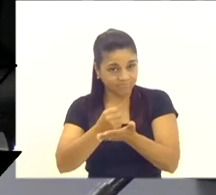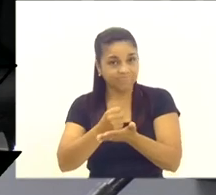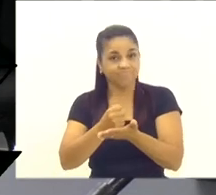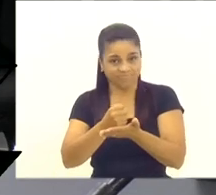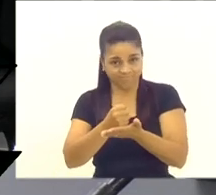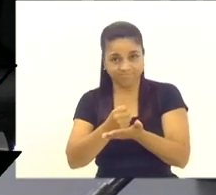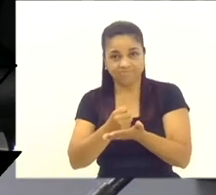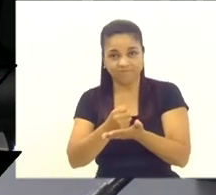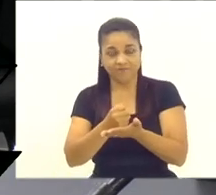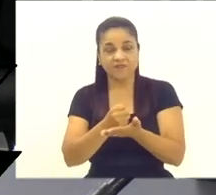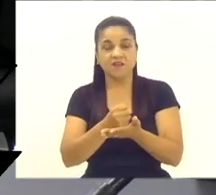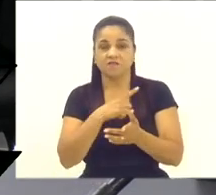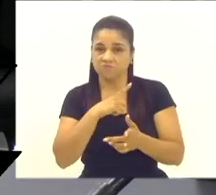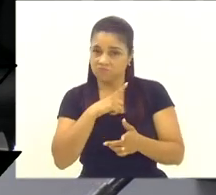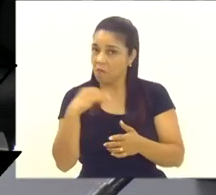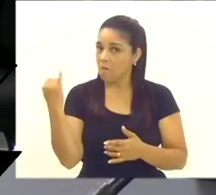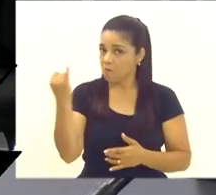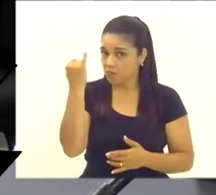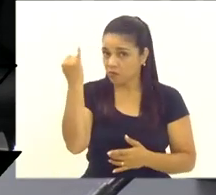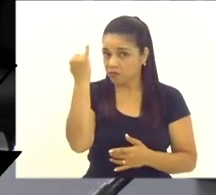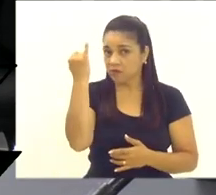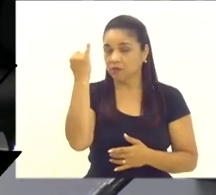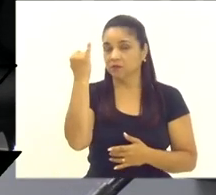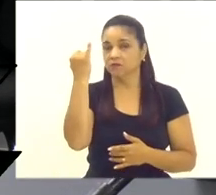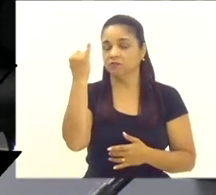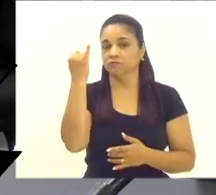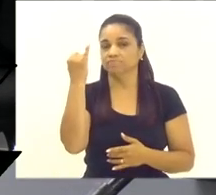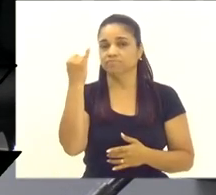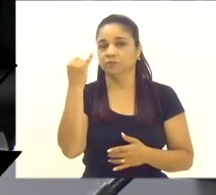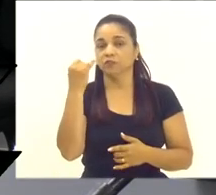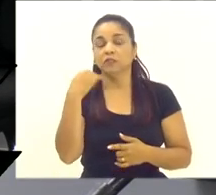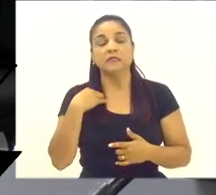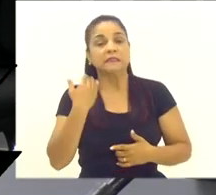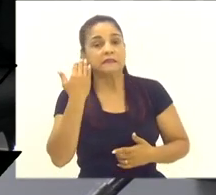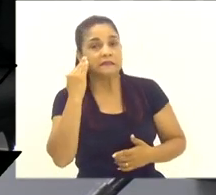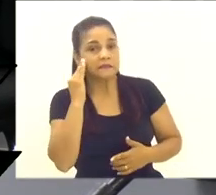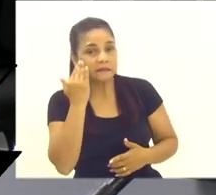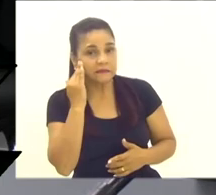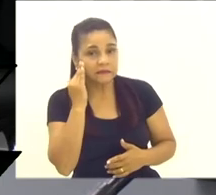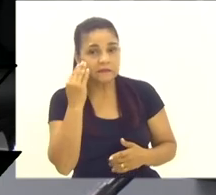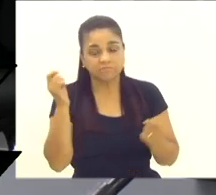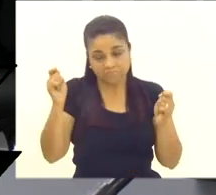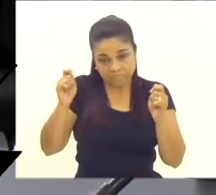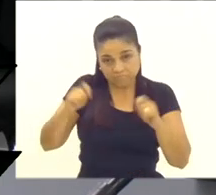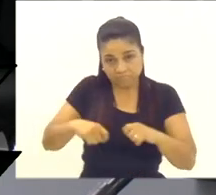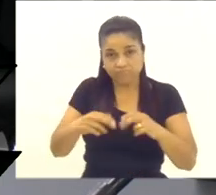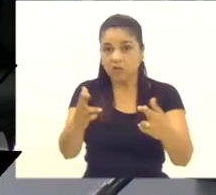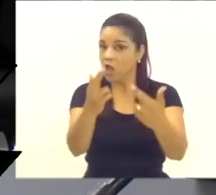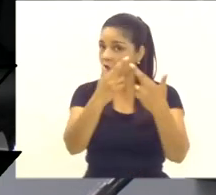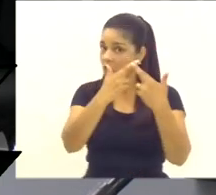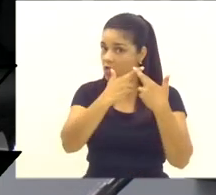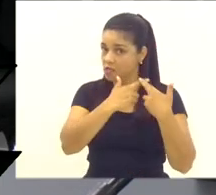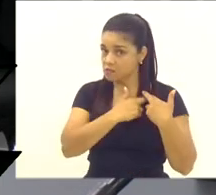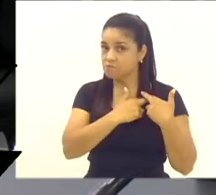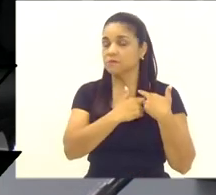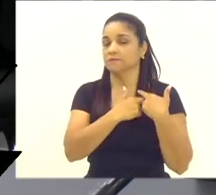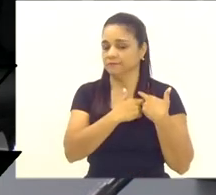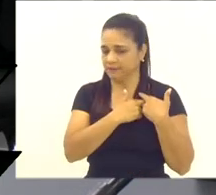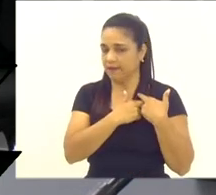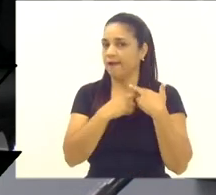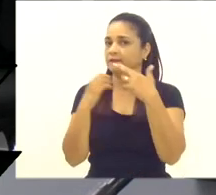uma das questões que é importante também é a gente entender que é necessário uma responsabilização também